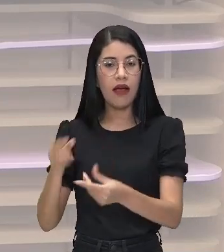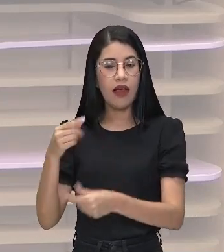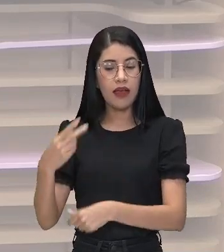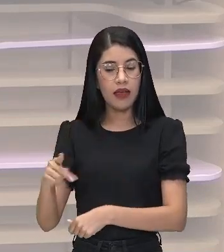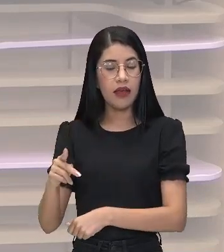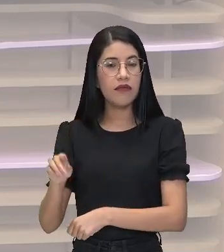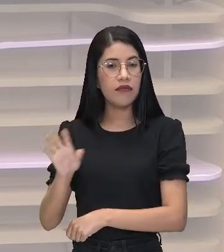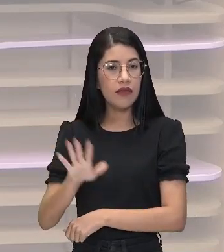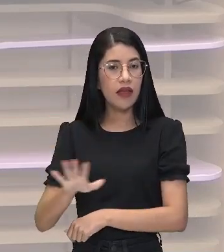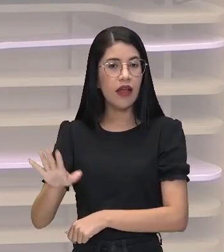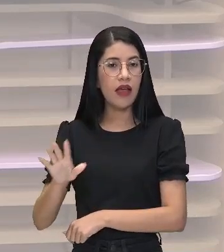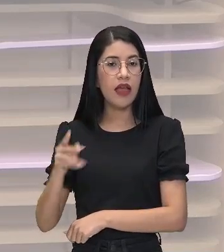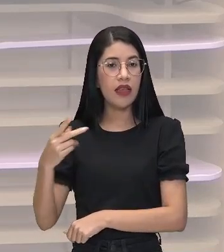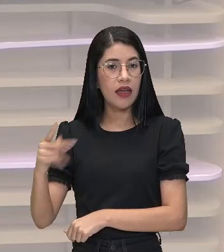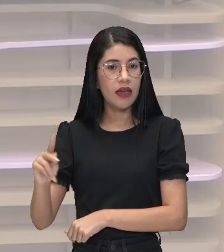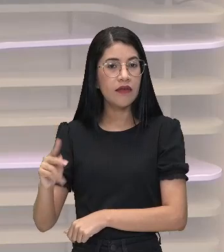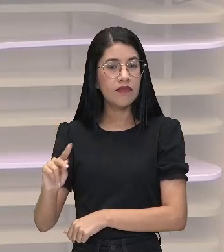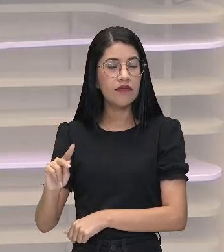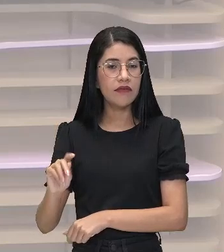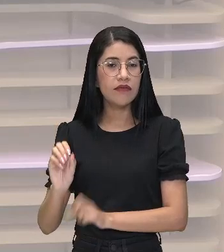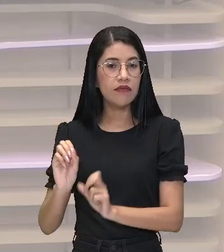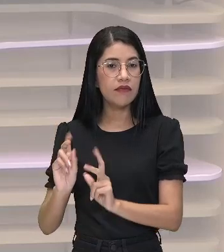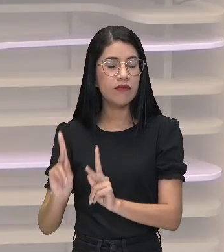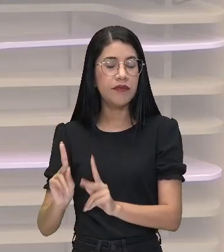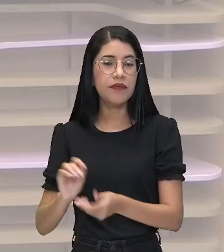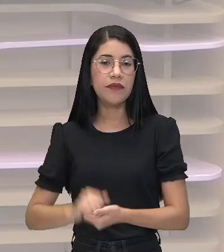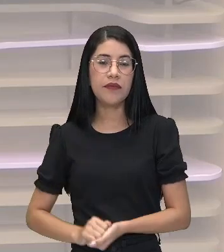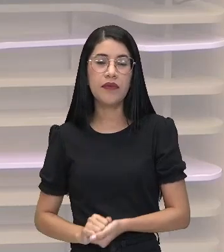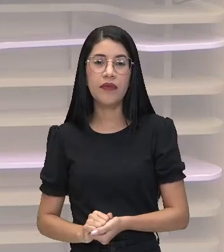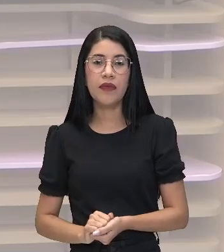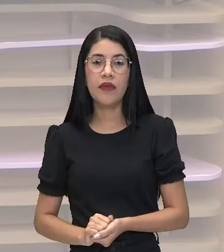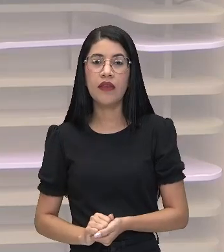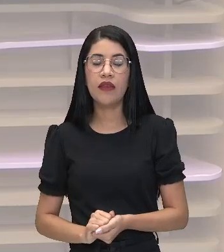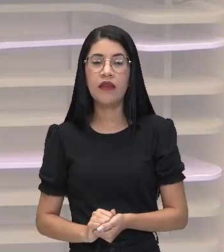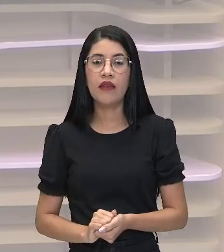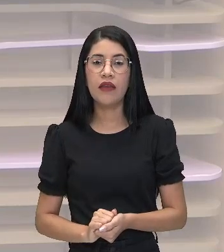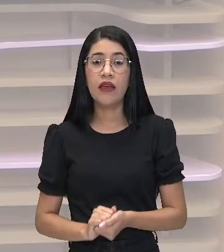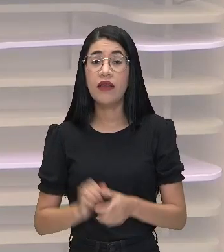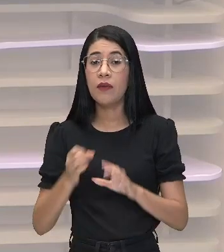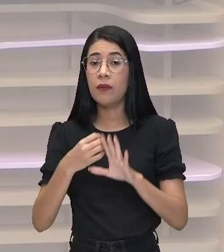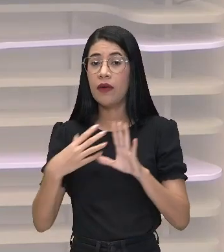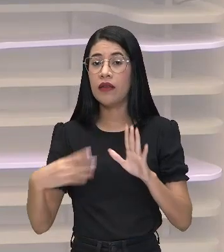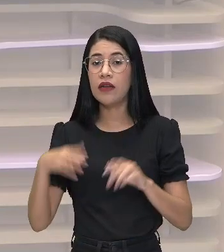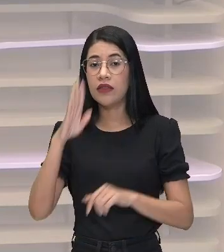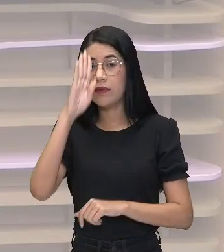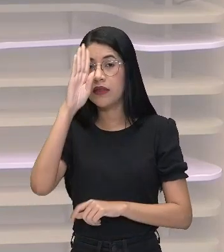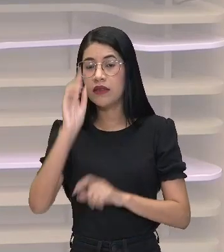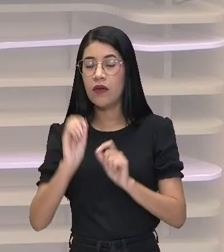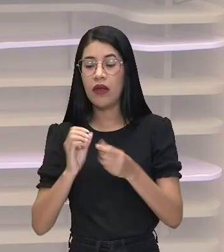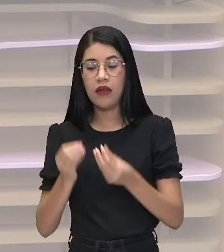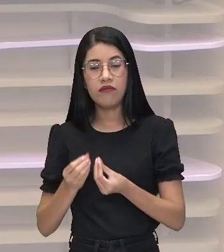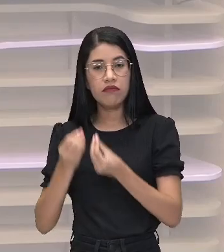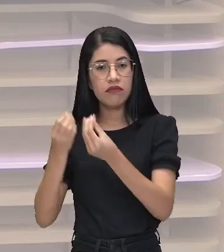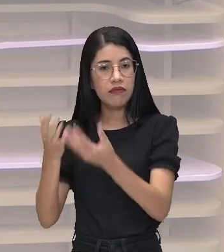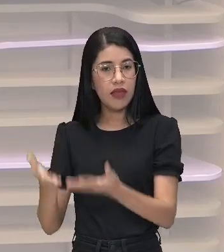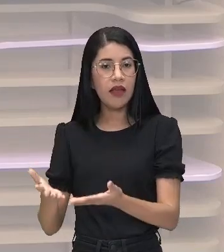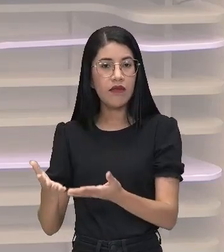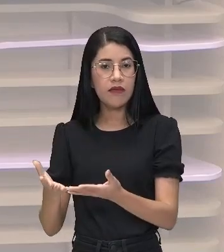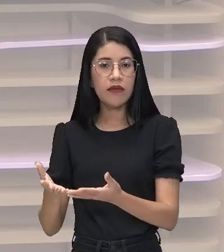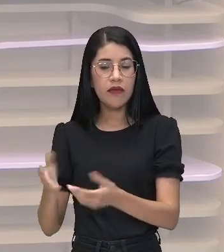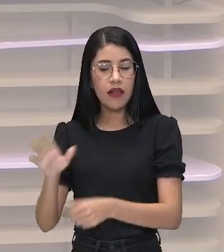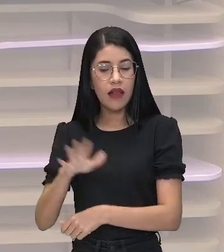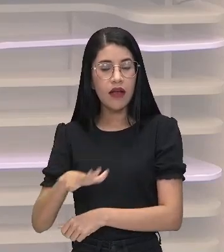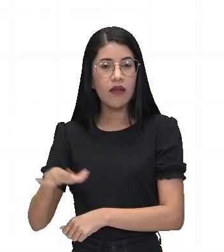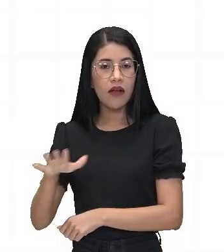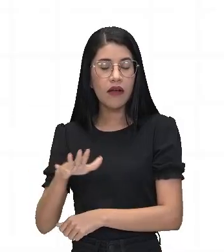pertence a X donatário, certo? Então, inicialmente, a principal característica nós temos a doação de terras.